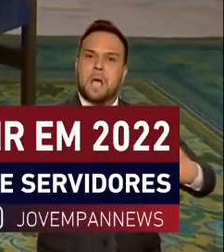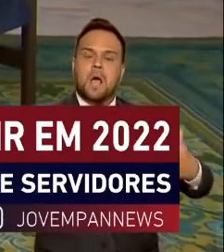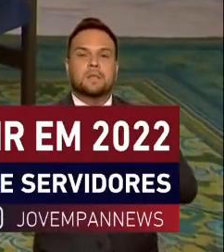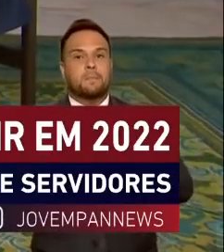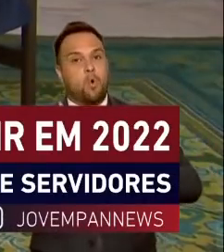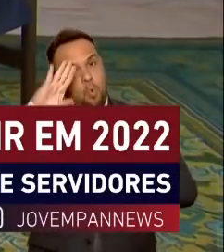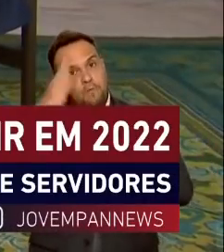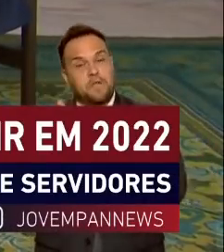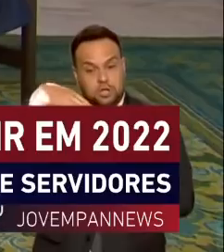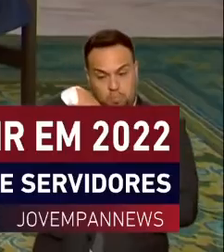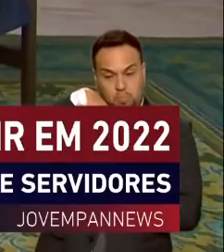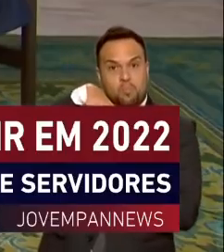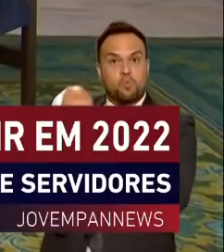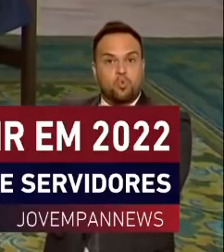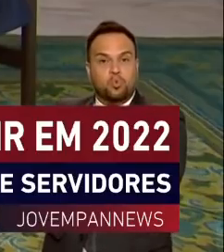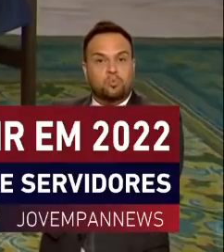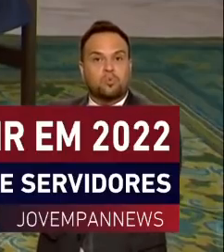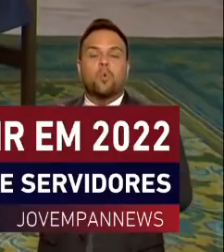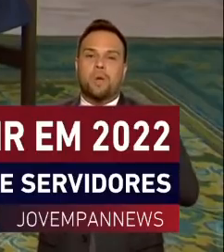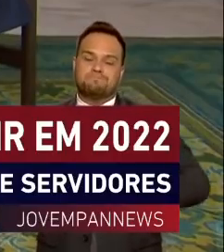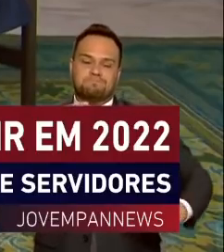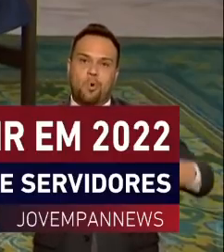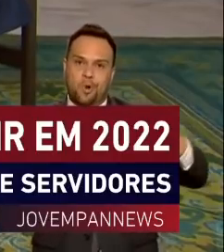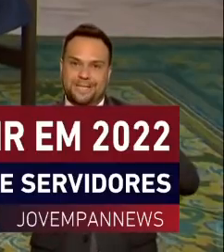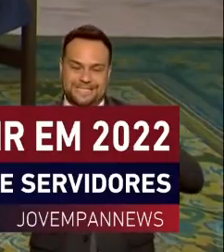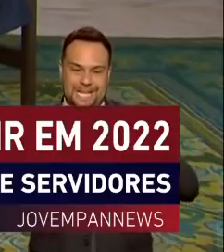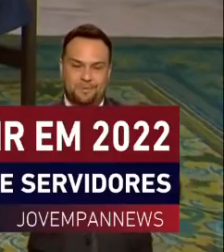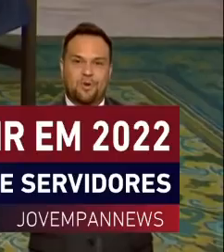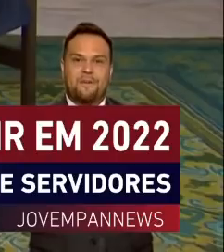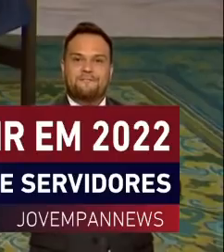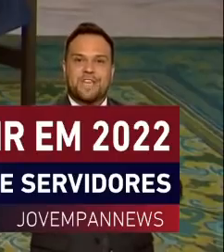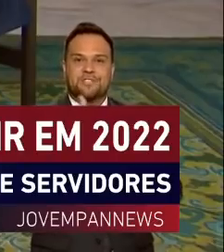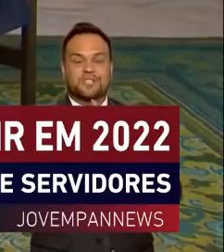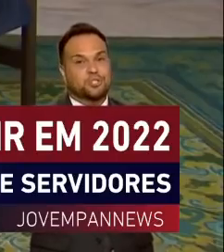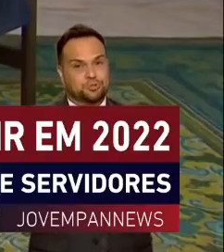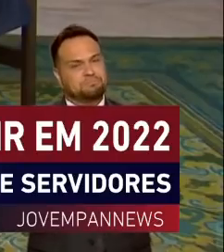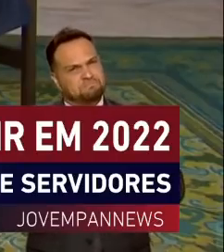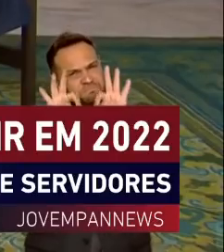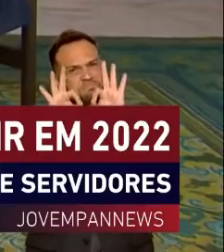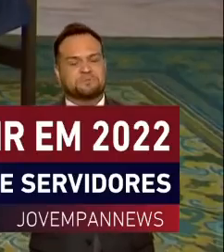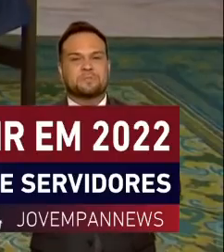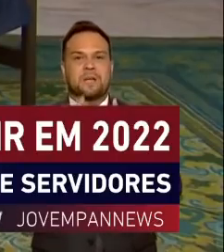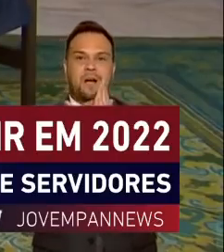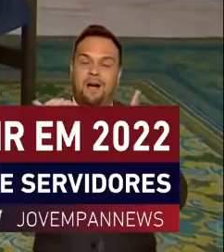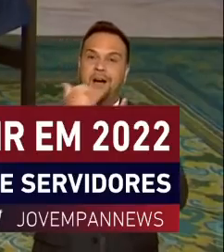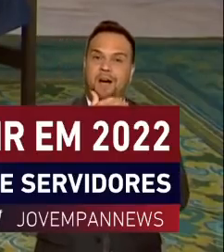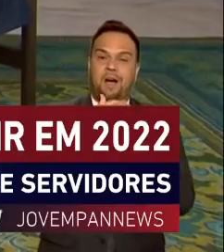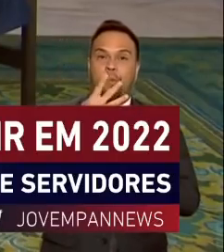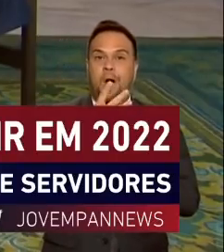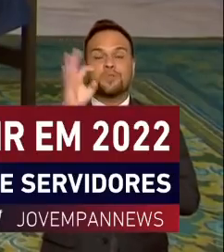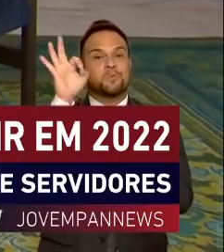mundo tem para com o Brasil, com a nossa política. Então, terminamos agora 2021, na certeza de estar acima de 4%. É um